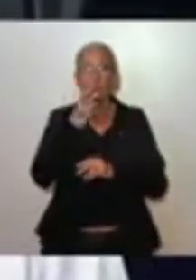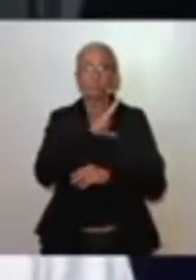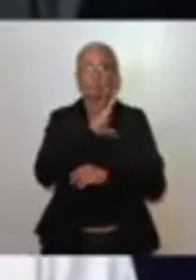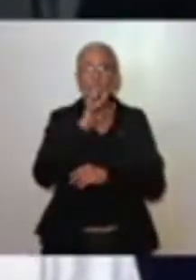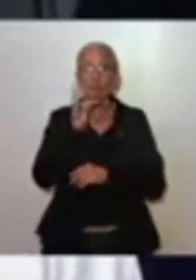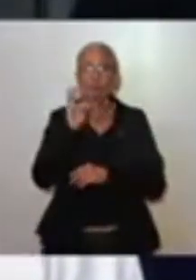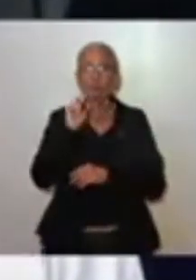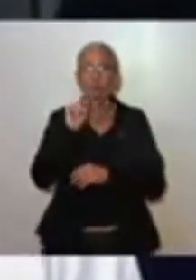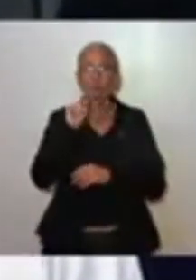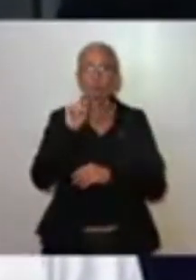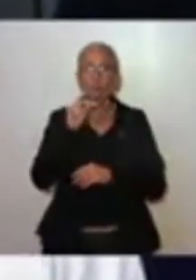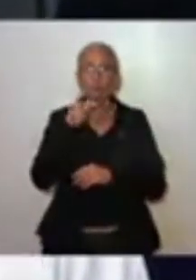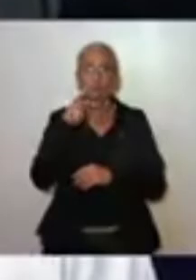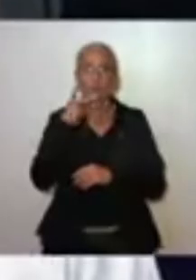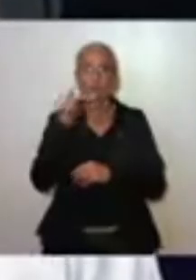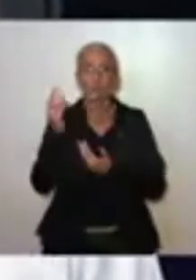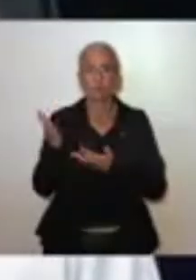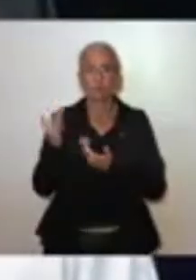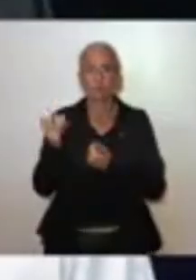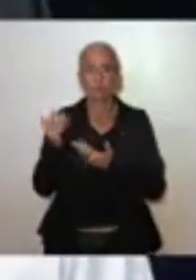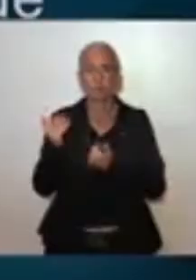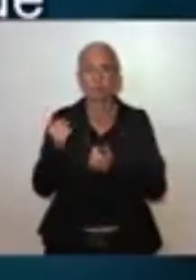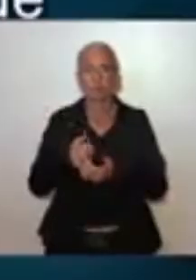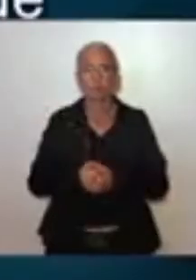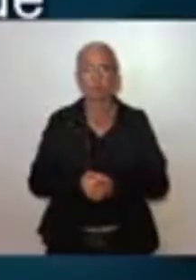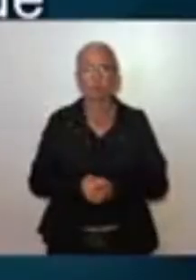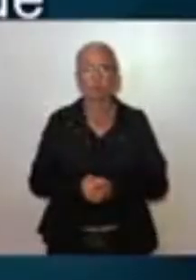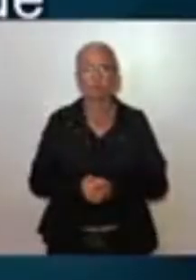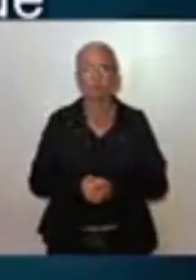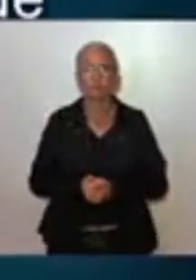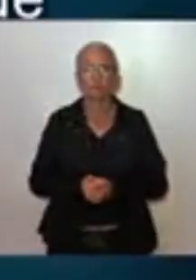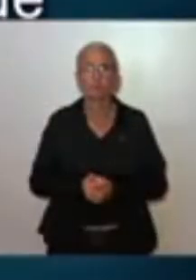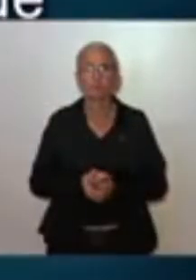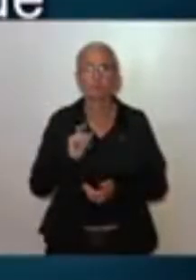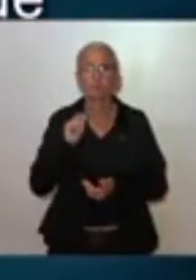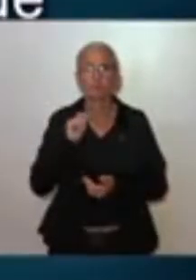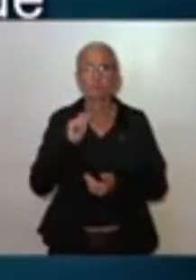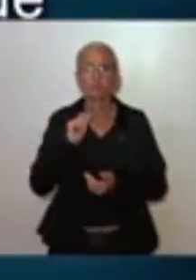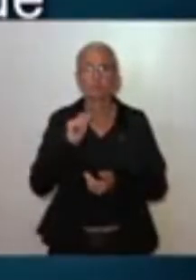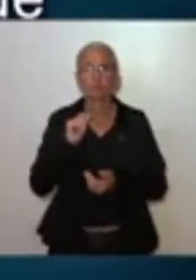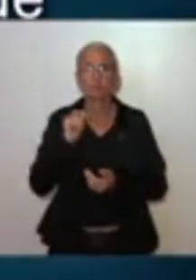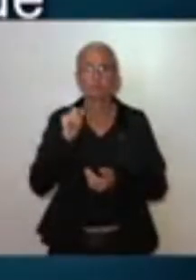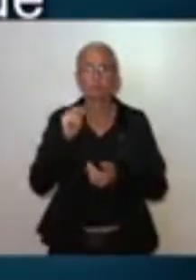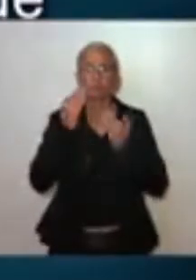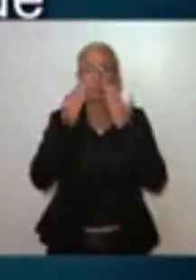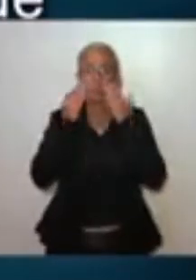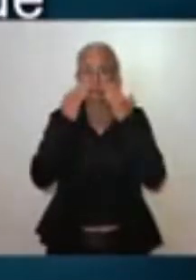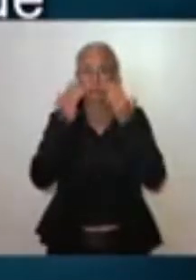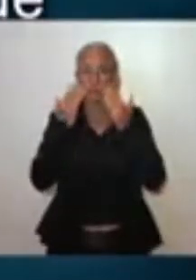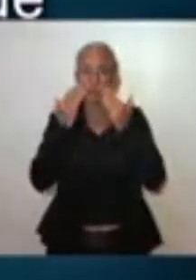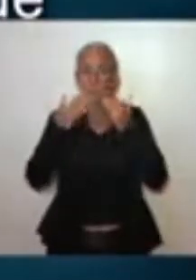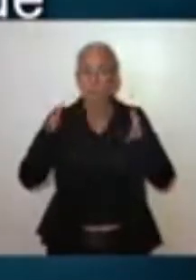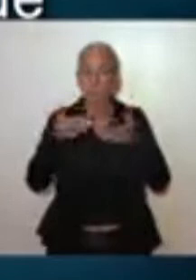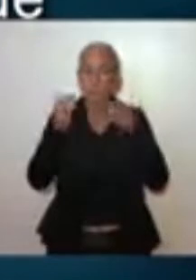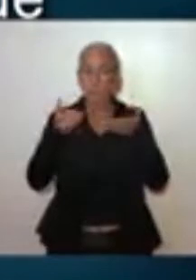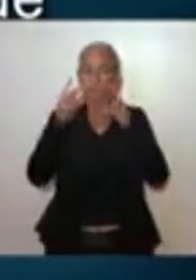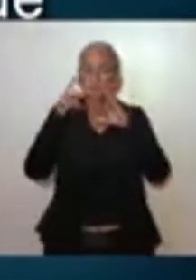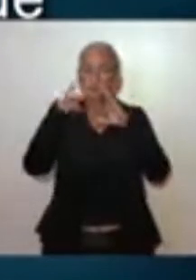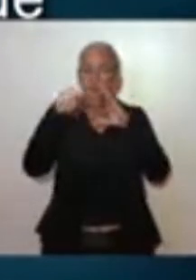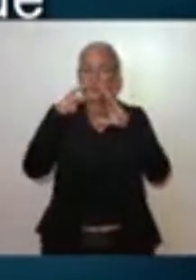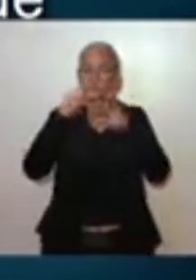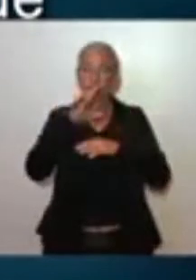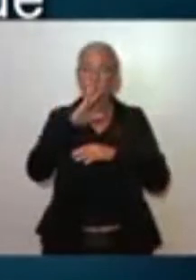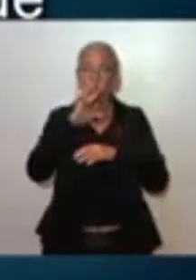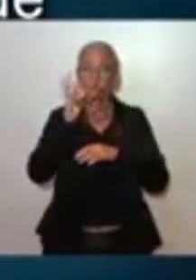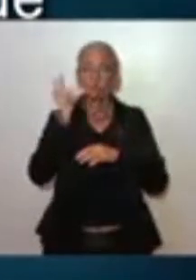Cabo Frio e da voz pra juventude por meio do seu Parlamento Ministro como é que o senhor enxerga essa iniciativa da Câmara de